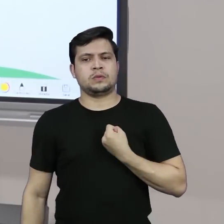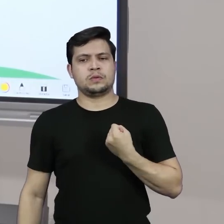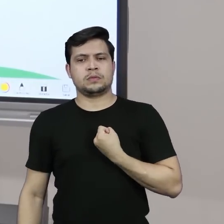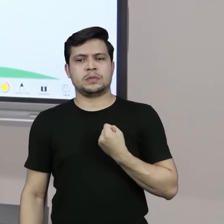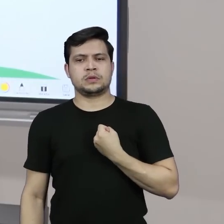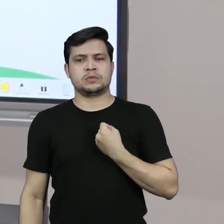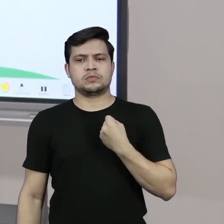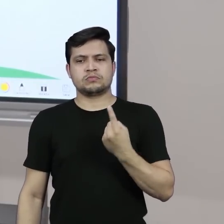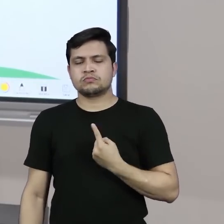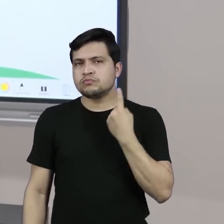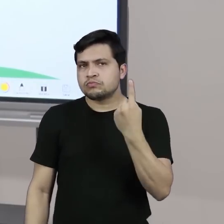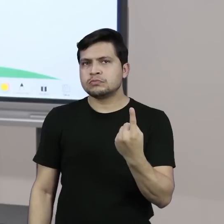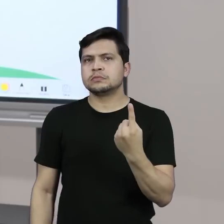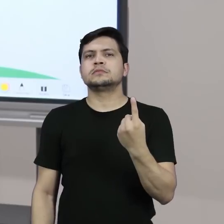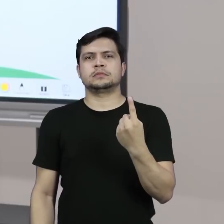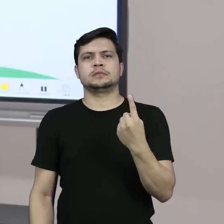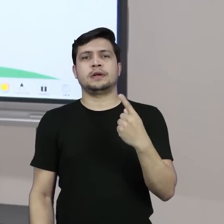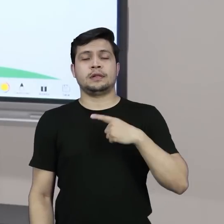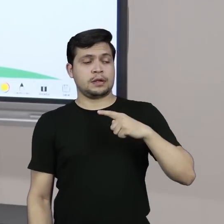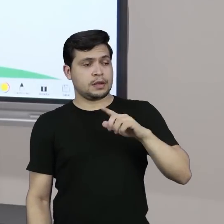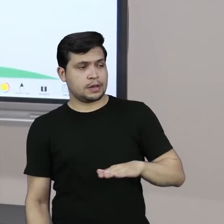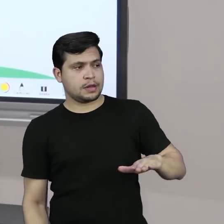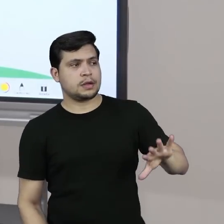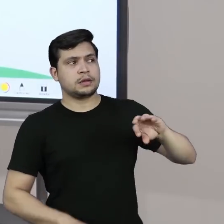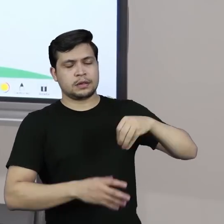sexto valor 15